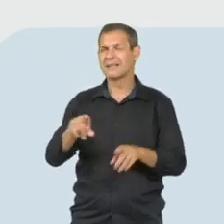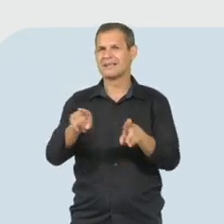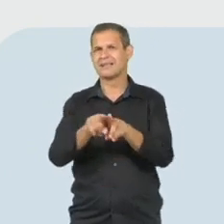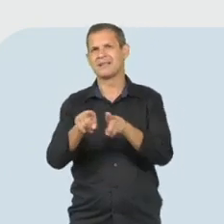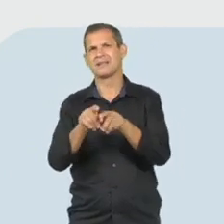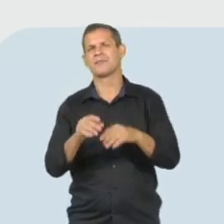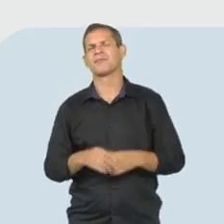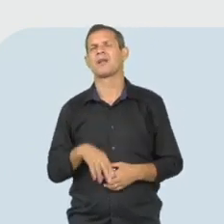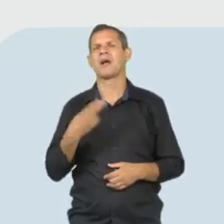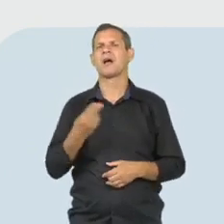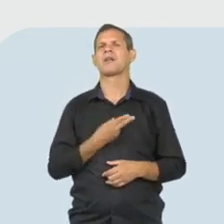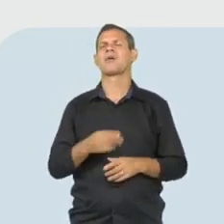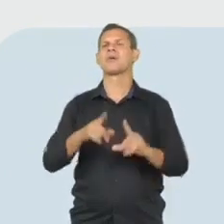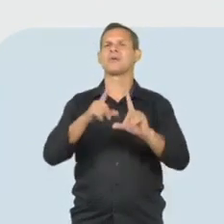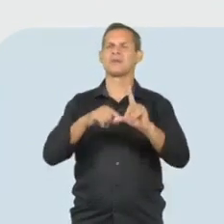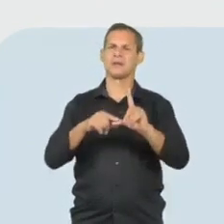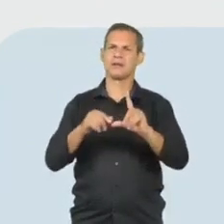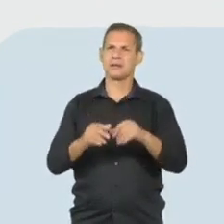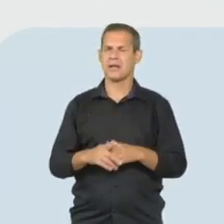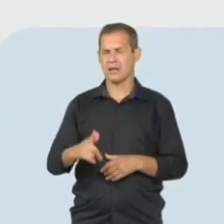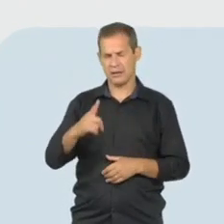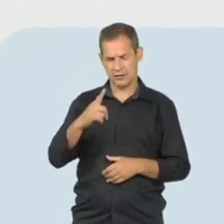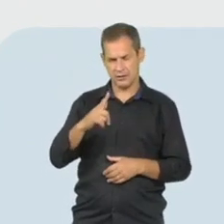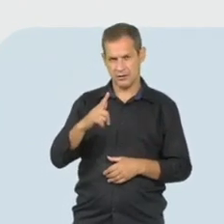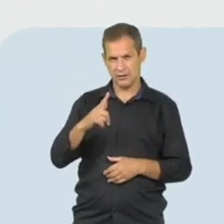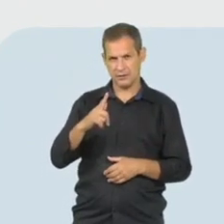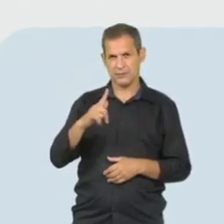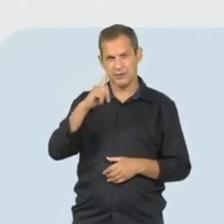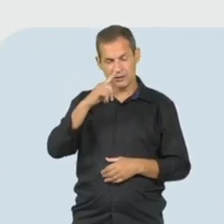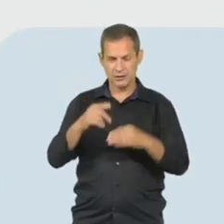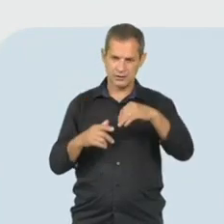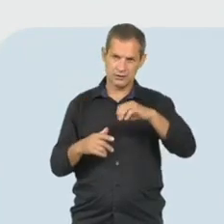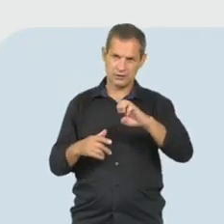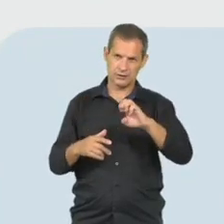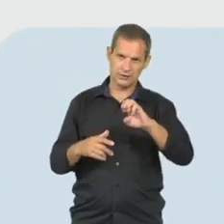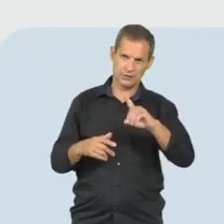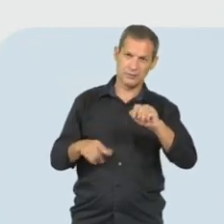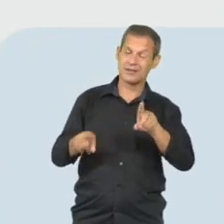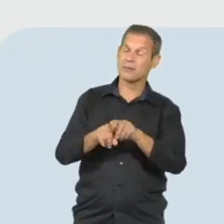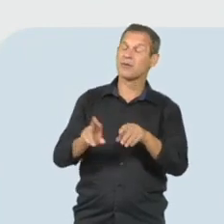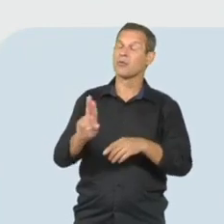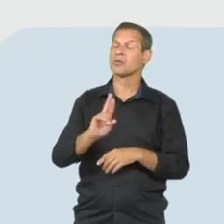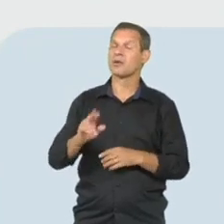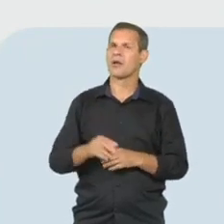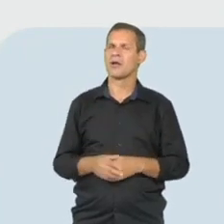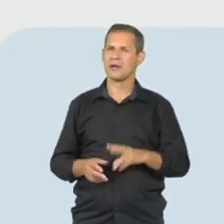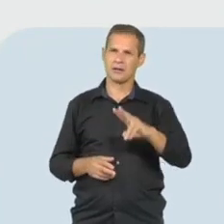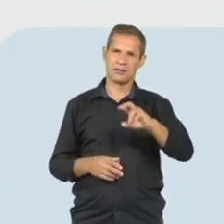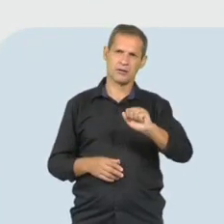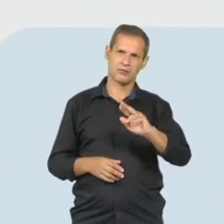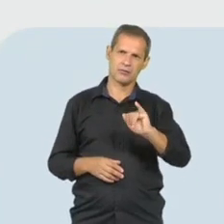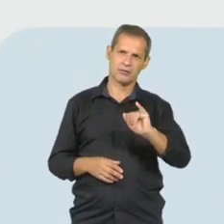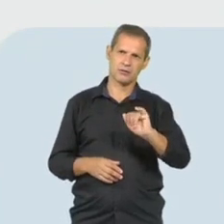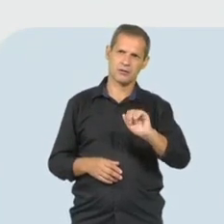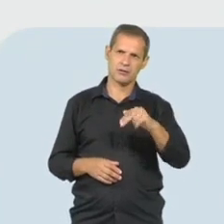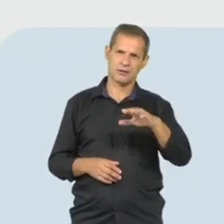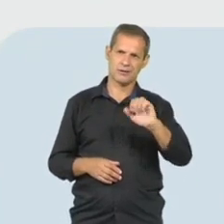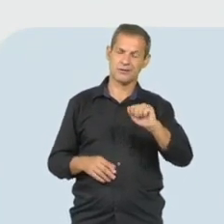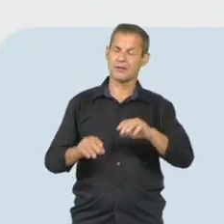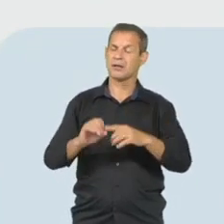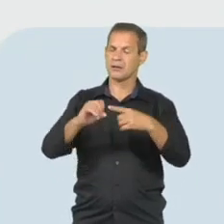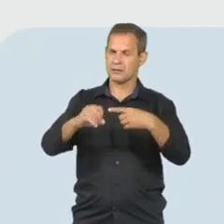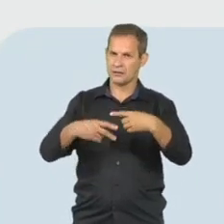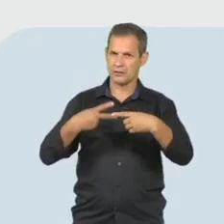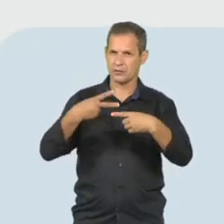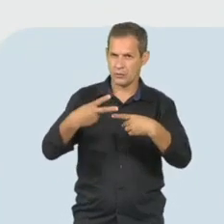também a nossa letra grega aqui, que vai ser a média, e vamos utilizar também a variância. Colocando elevado ao quadrado